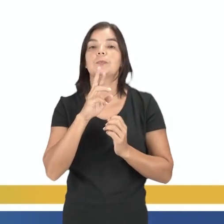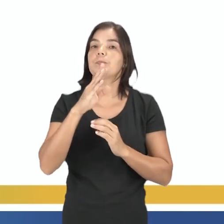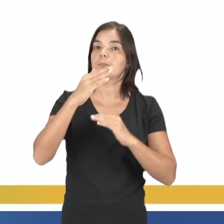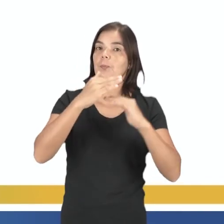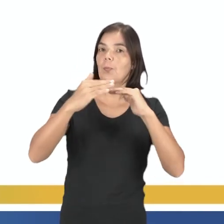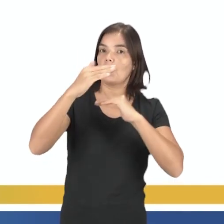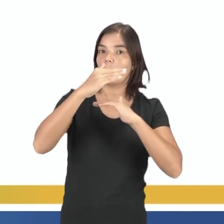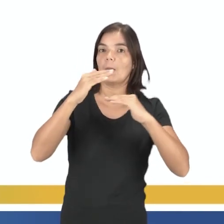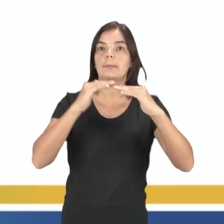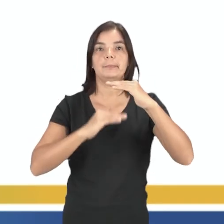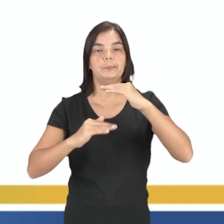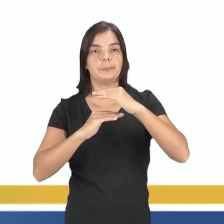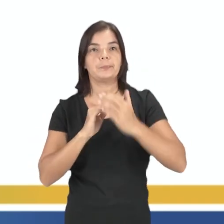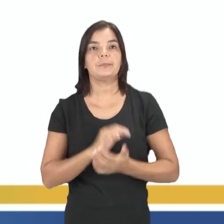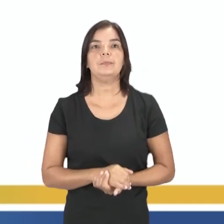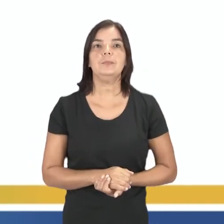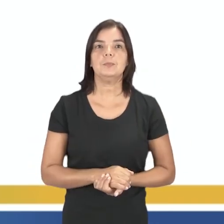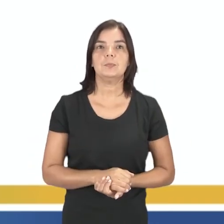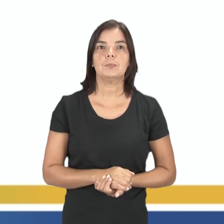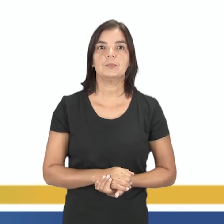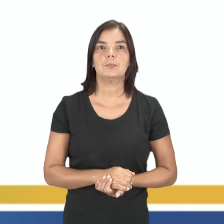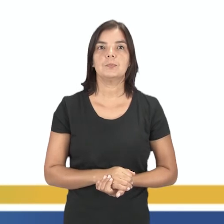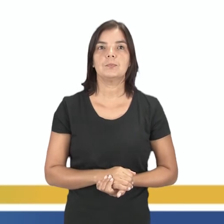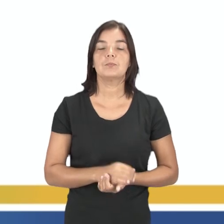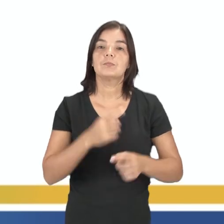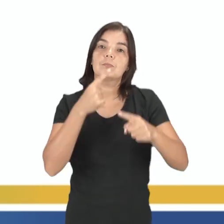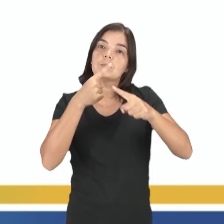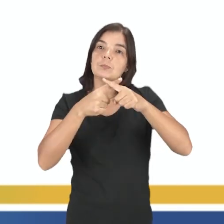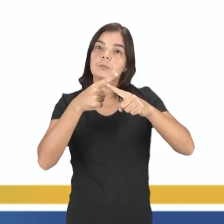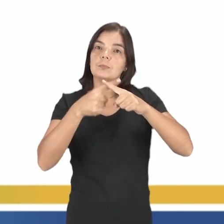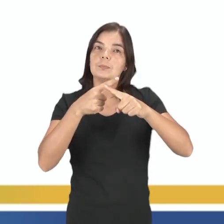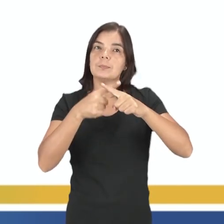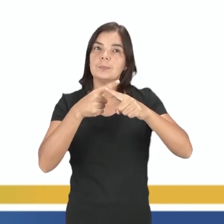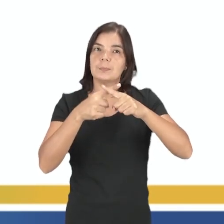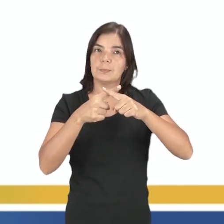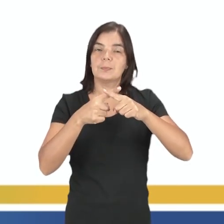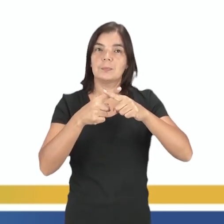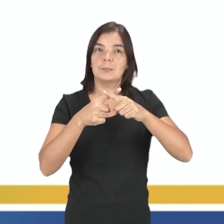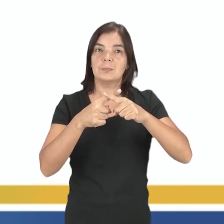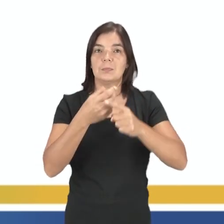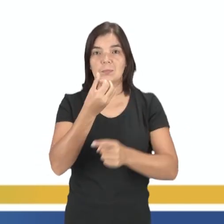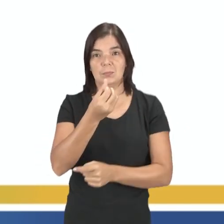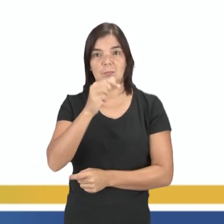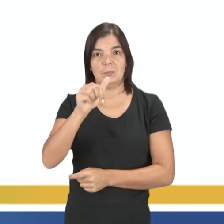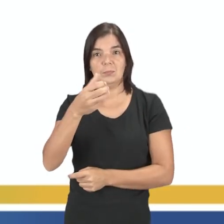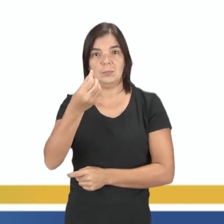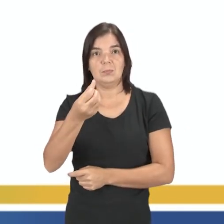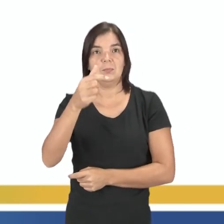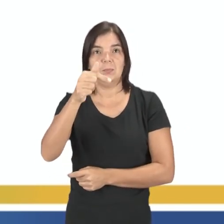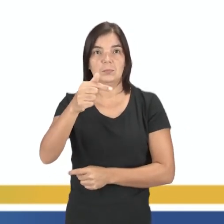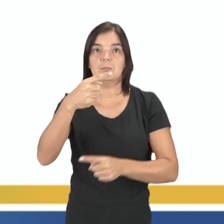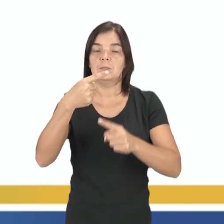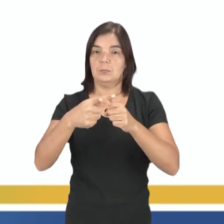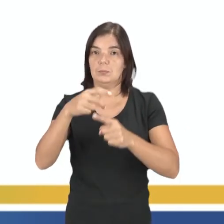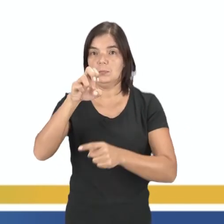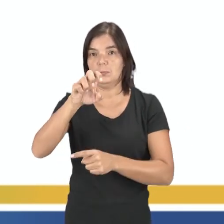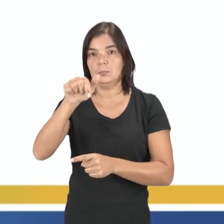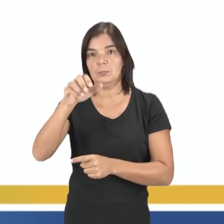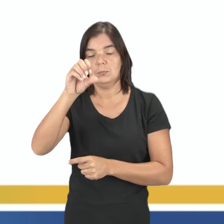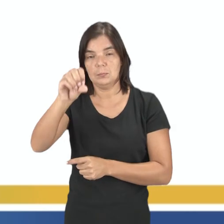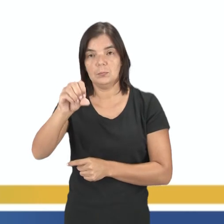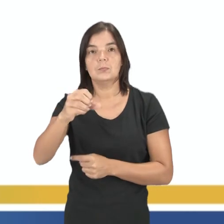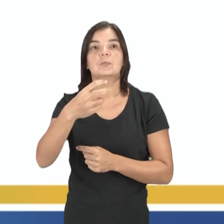baixo. Seguindo, a multiplicação de 6,67 vezes 5,9